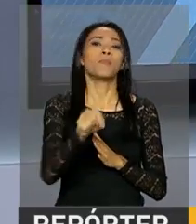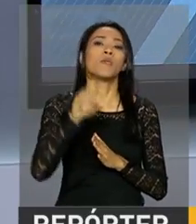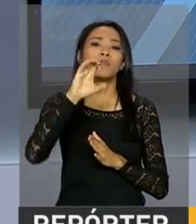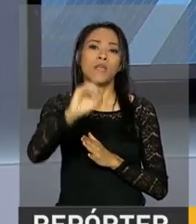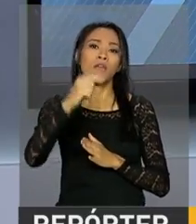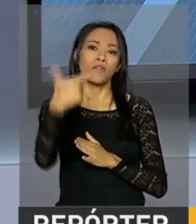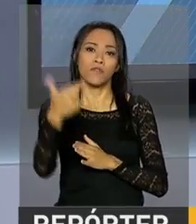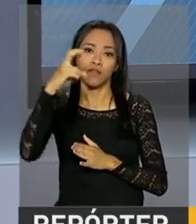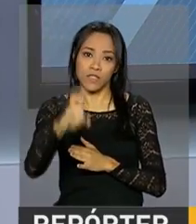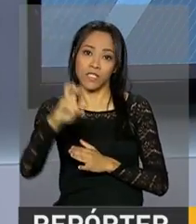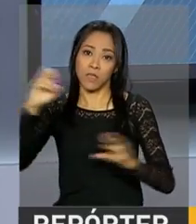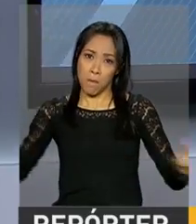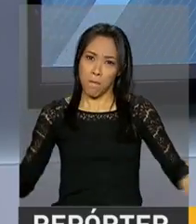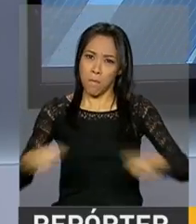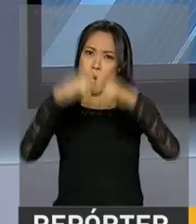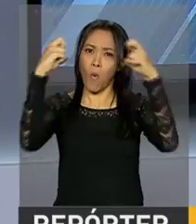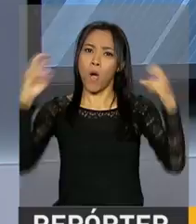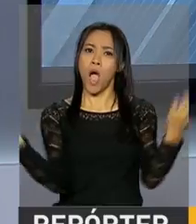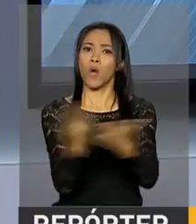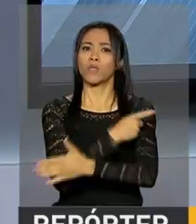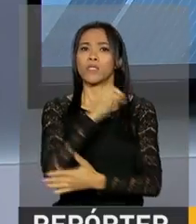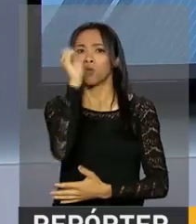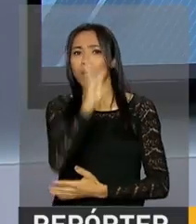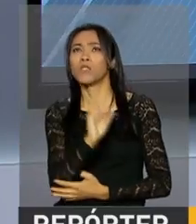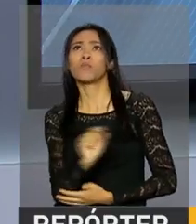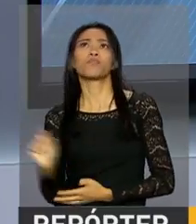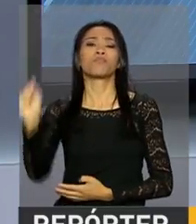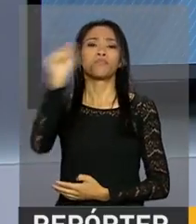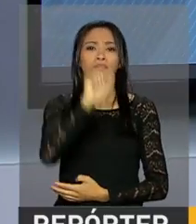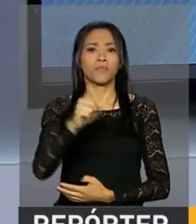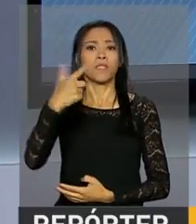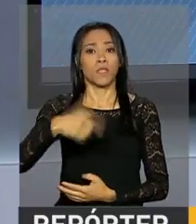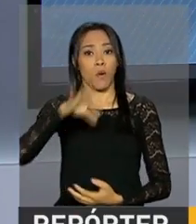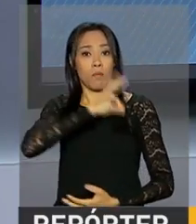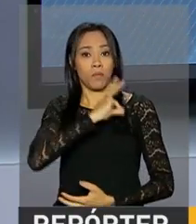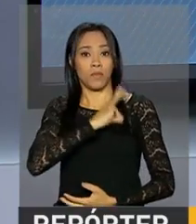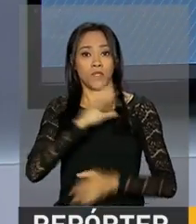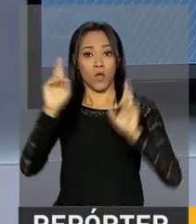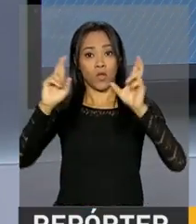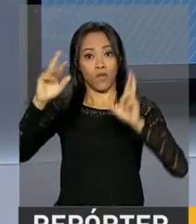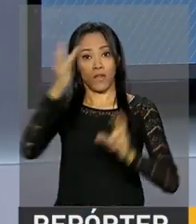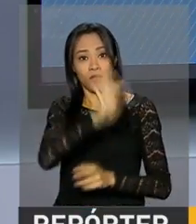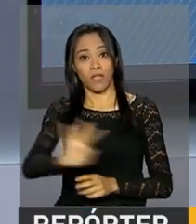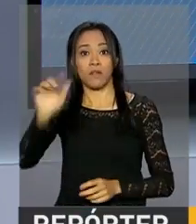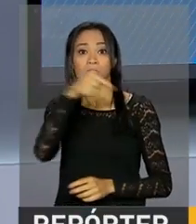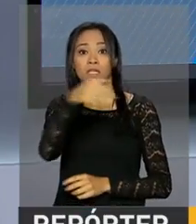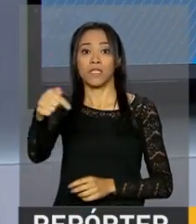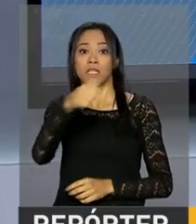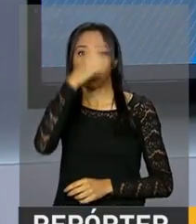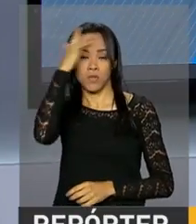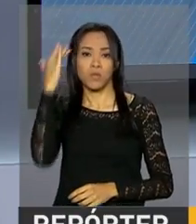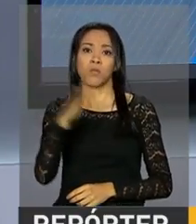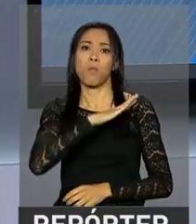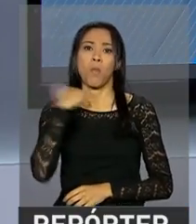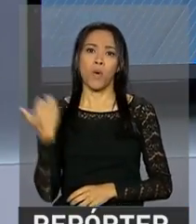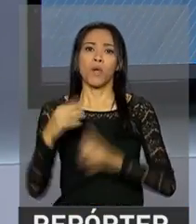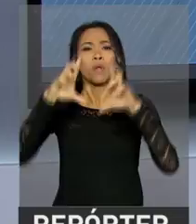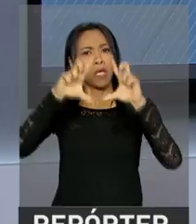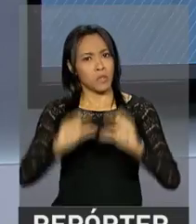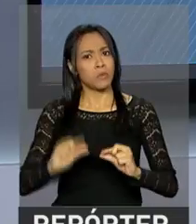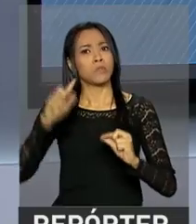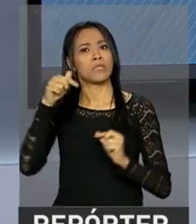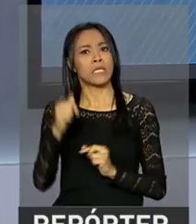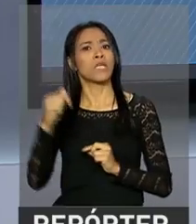segundo o balanço da polícia rodoviária federal 77 pessoas morreram uma redução de 7%